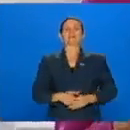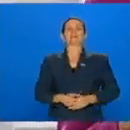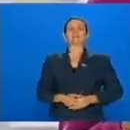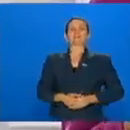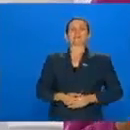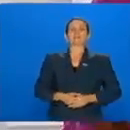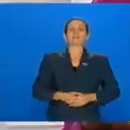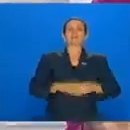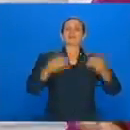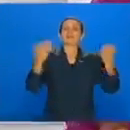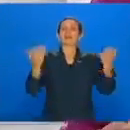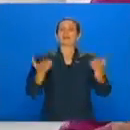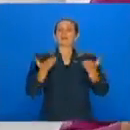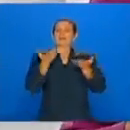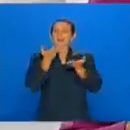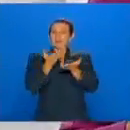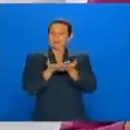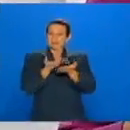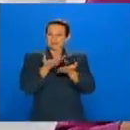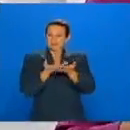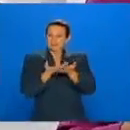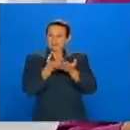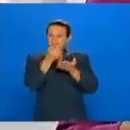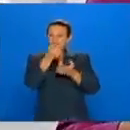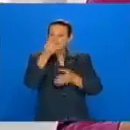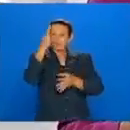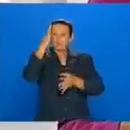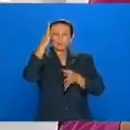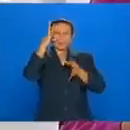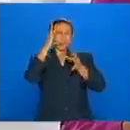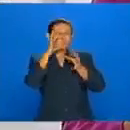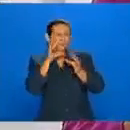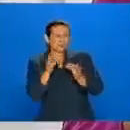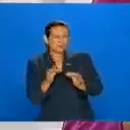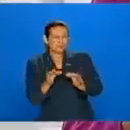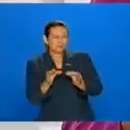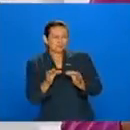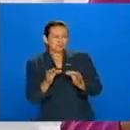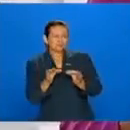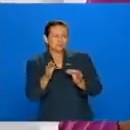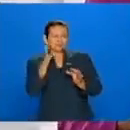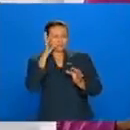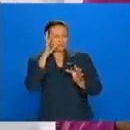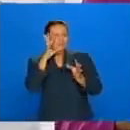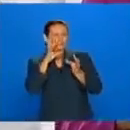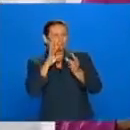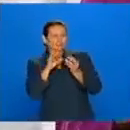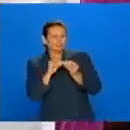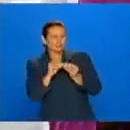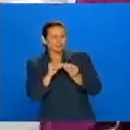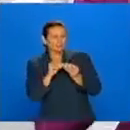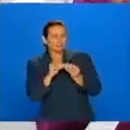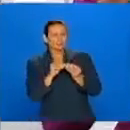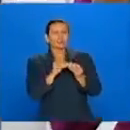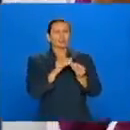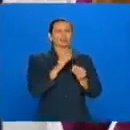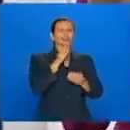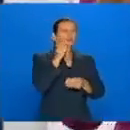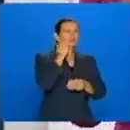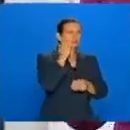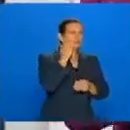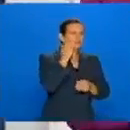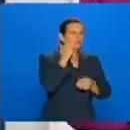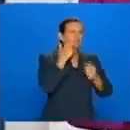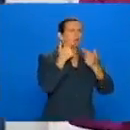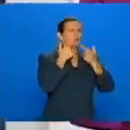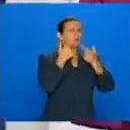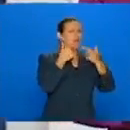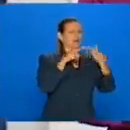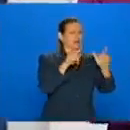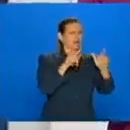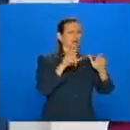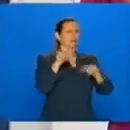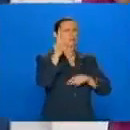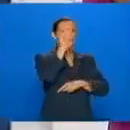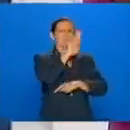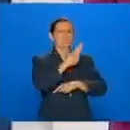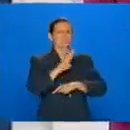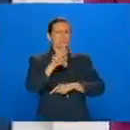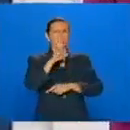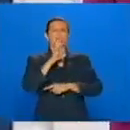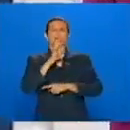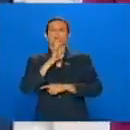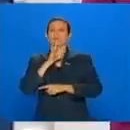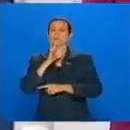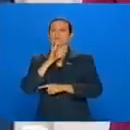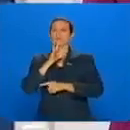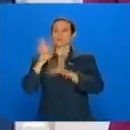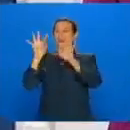Na aula de hoje, vocês puderam entender a diferenciação entre o saber de uma língua e o conhecer a estrutura dessa língua.